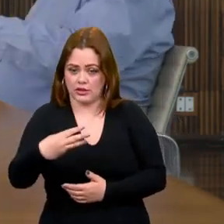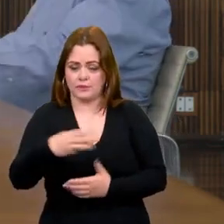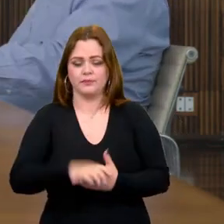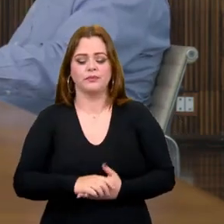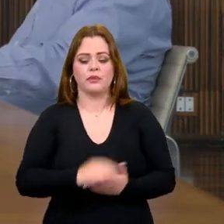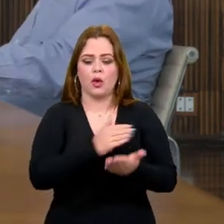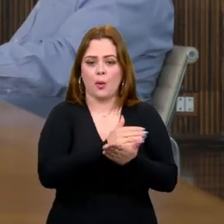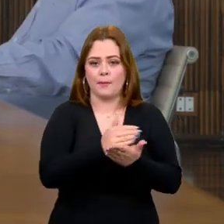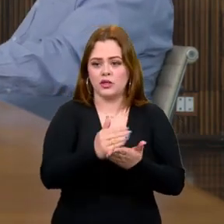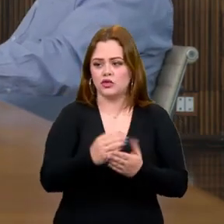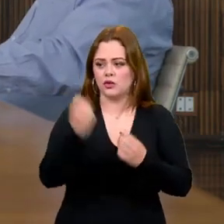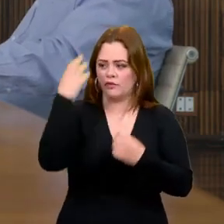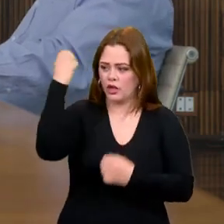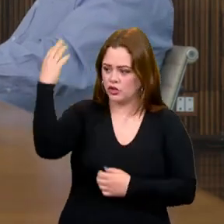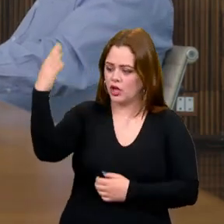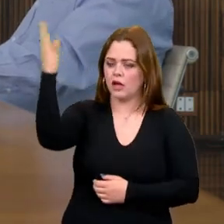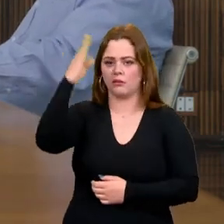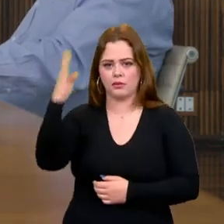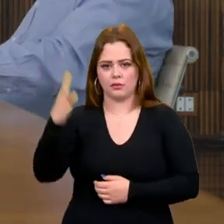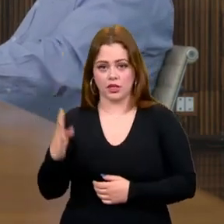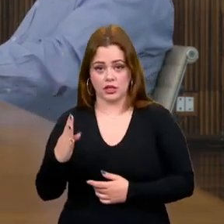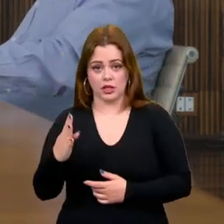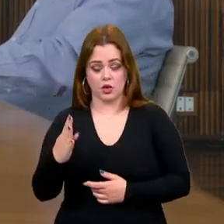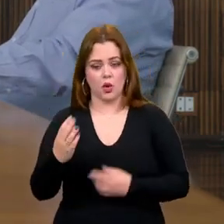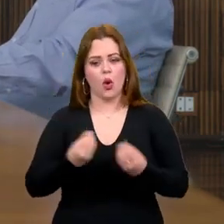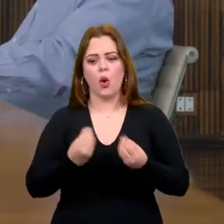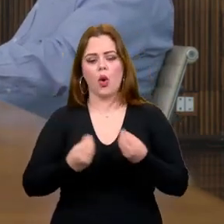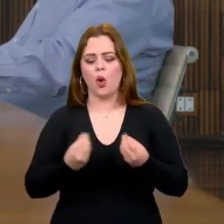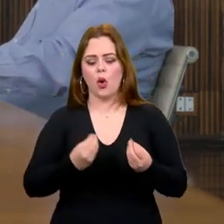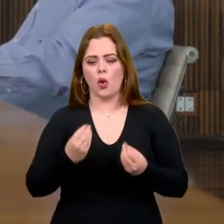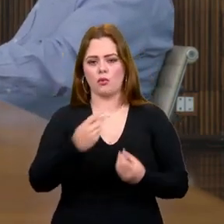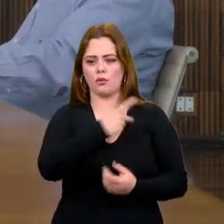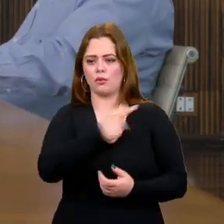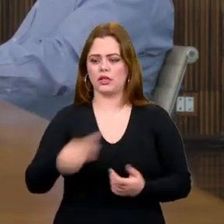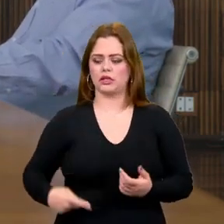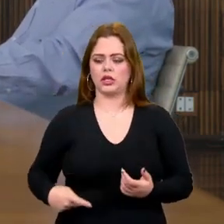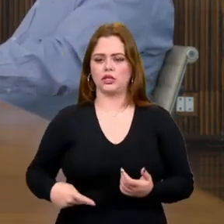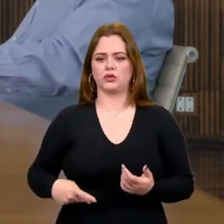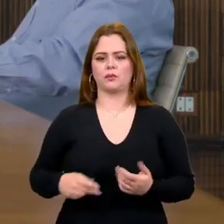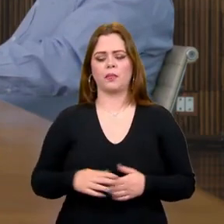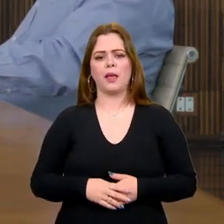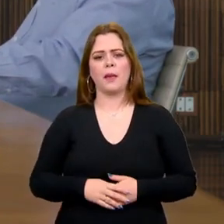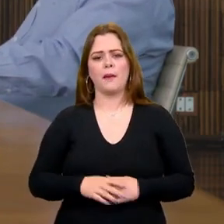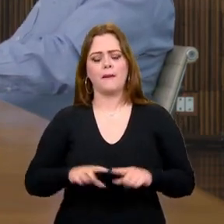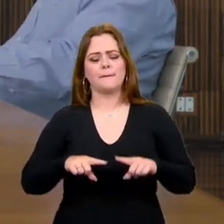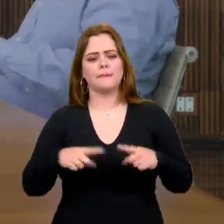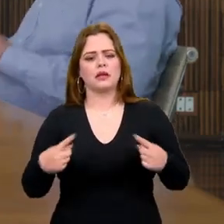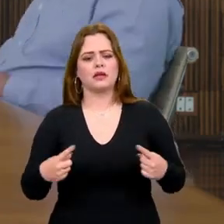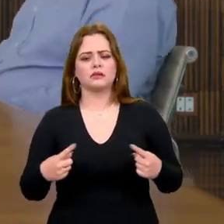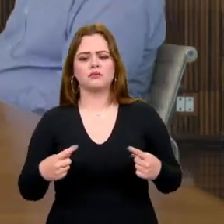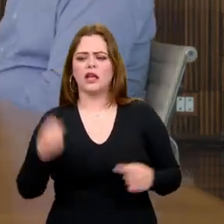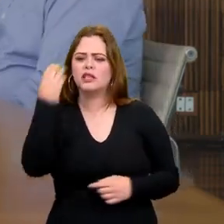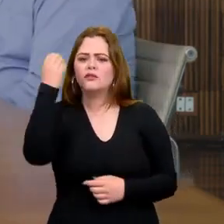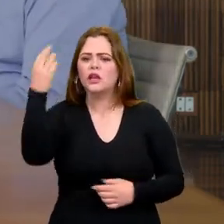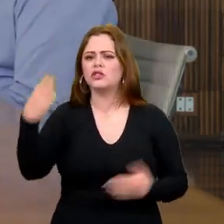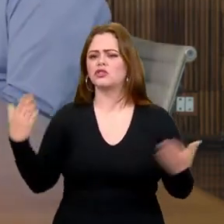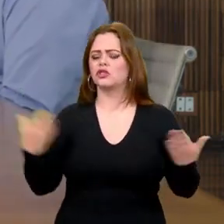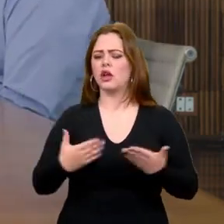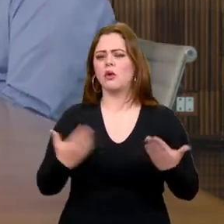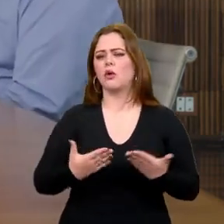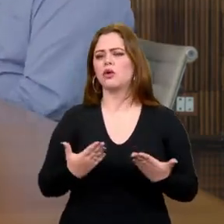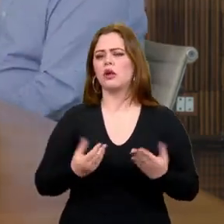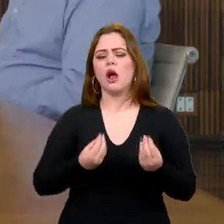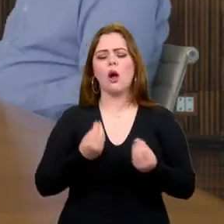E essas viagens de agora o que que o que que às vezes você se vê comparando lá atrás viu